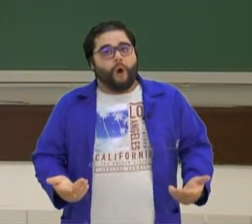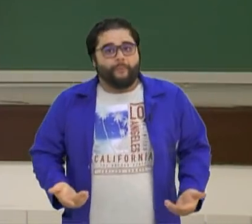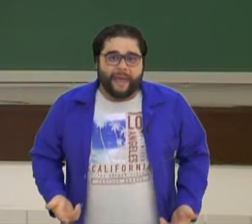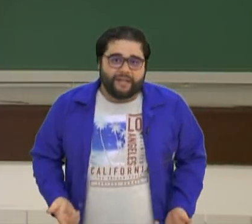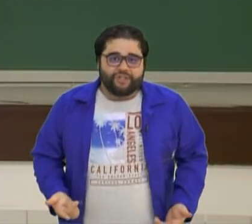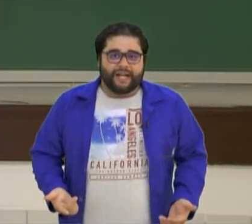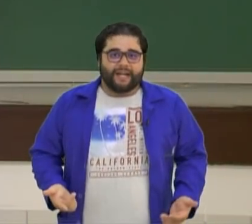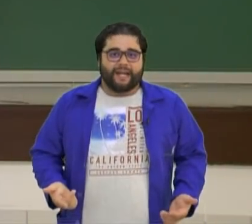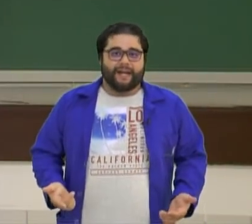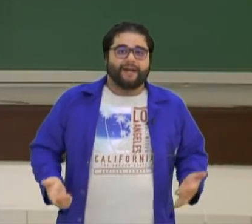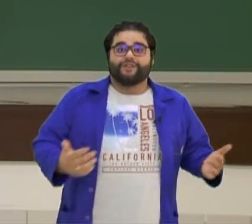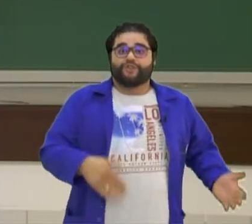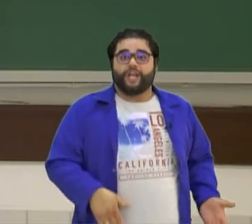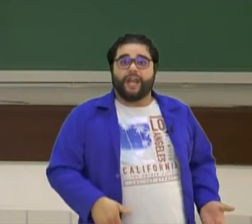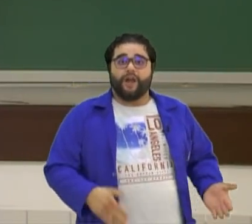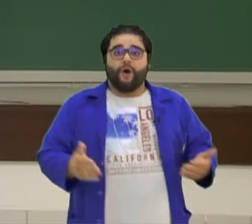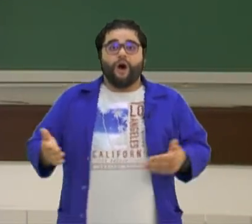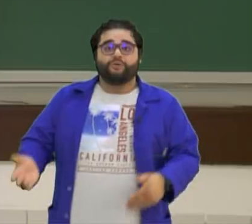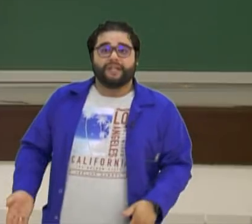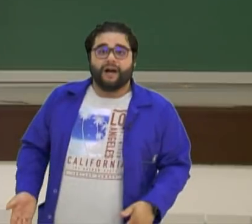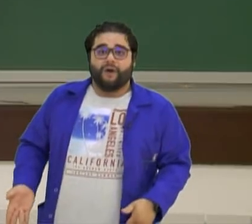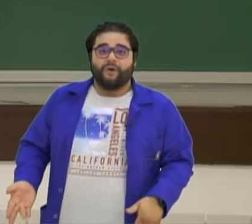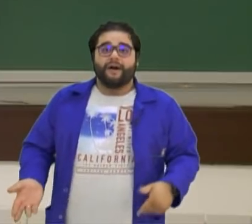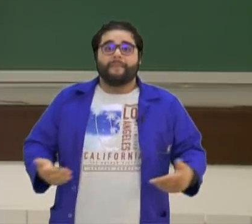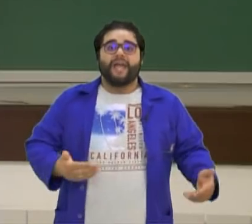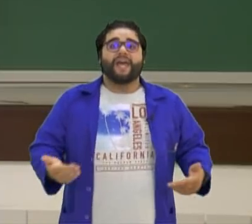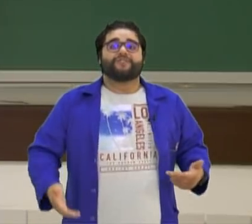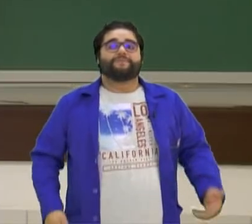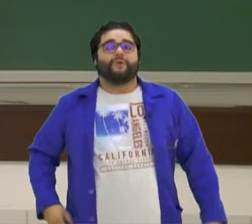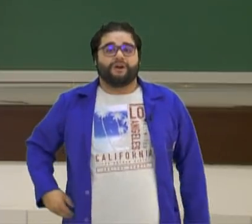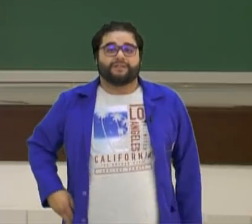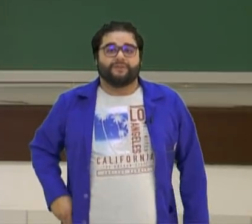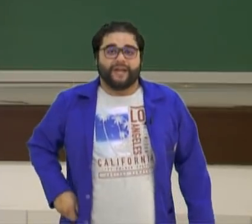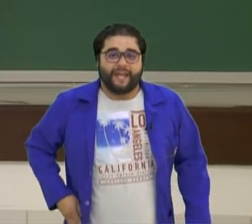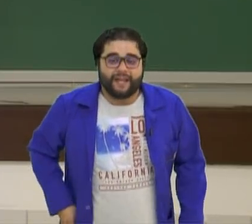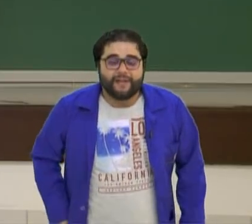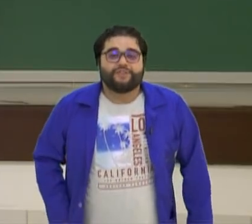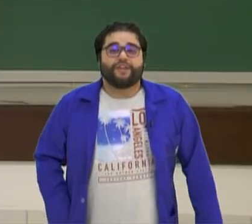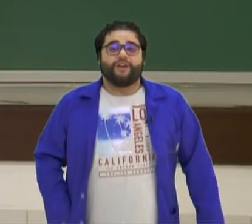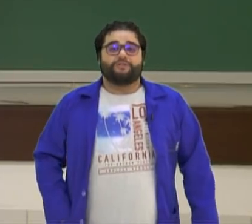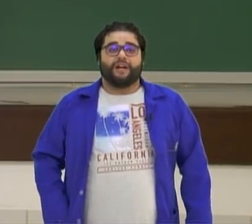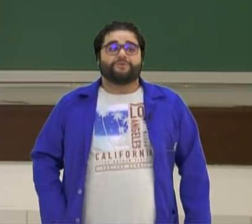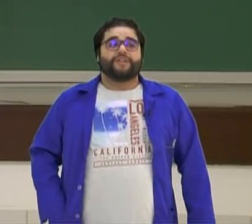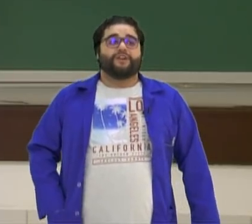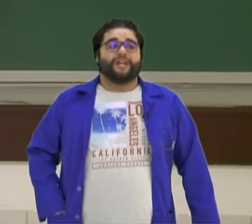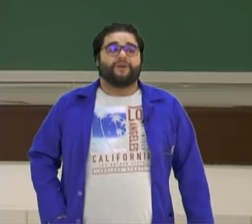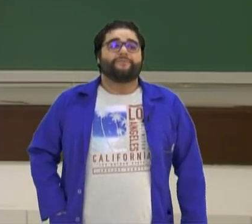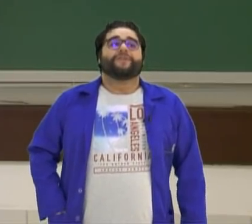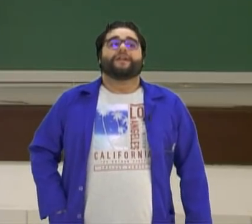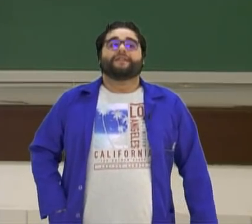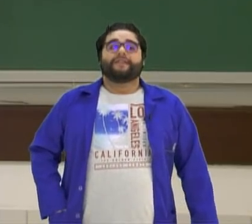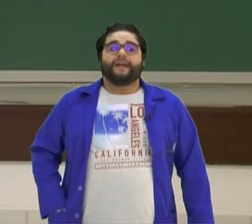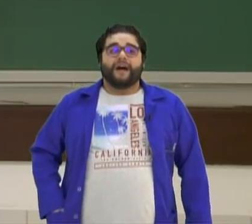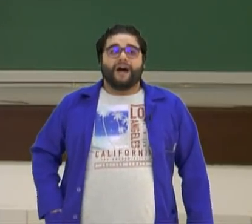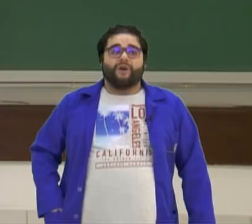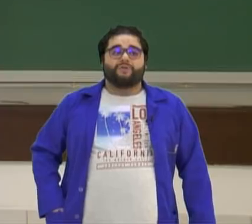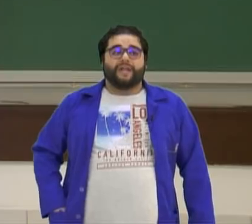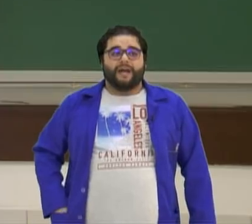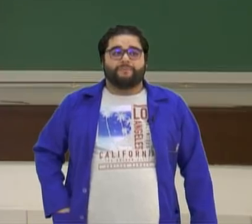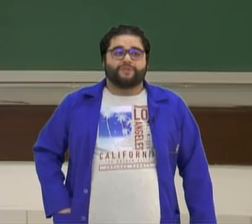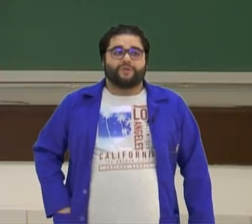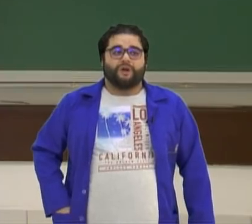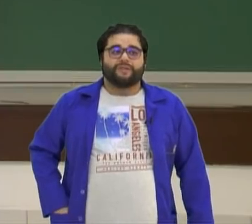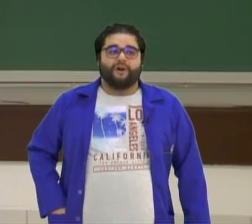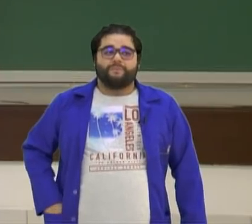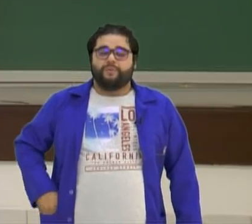aceito atualmente, galera? Sim ou não? Me respondam, hein? Sim ou não? Sim ou não? Não,